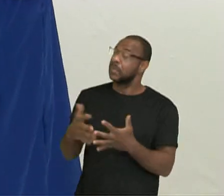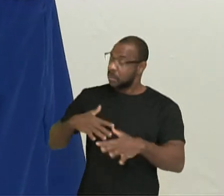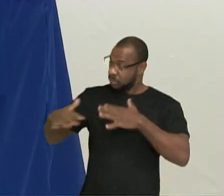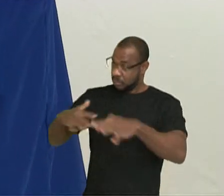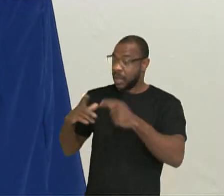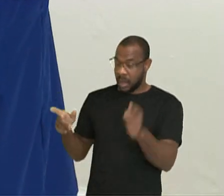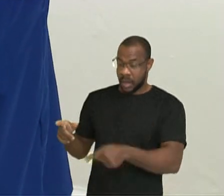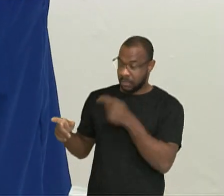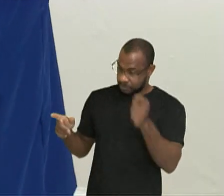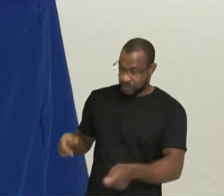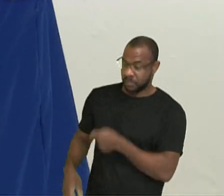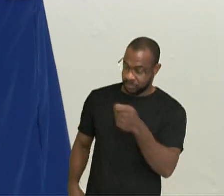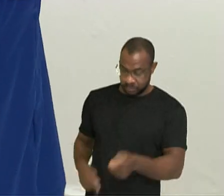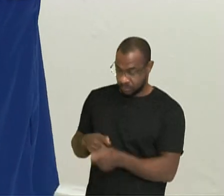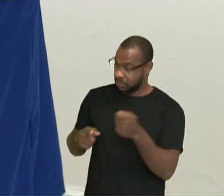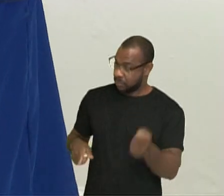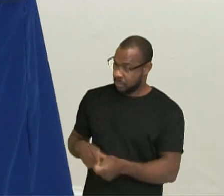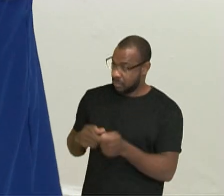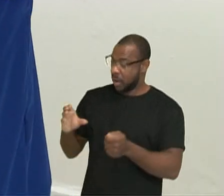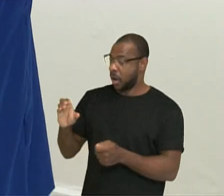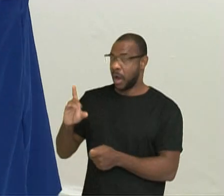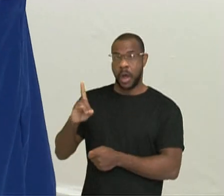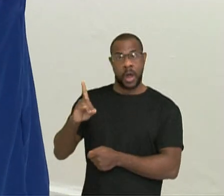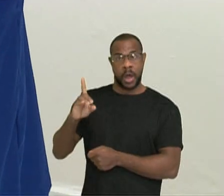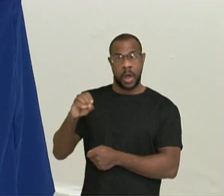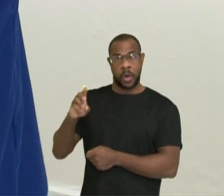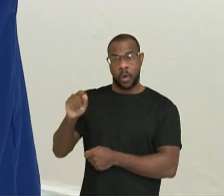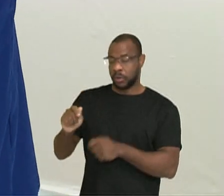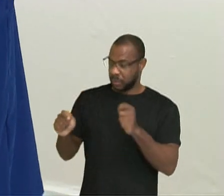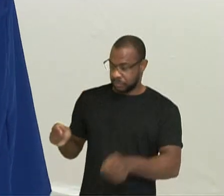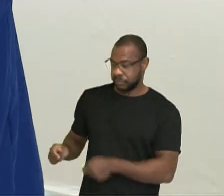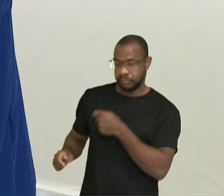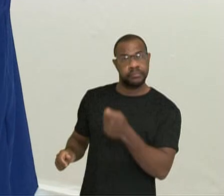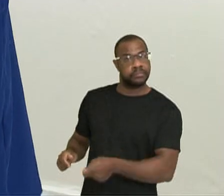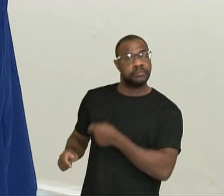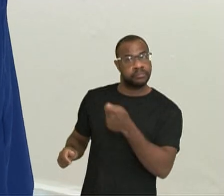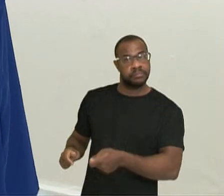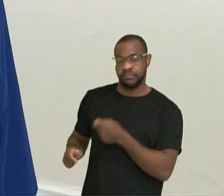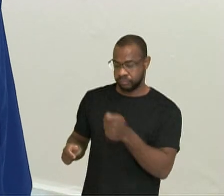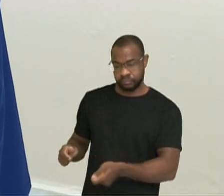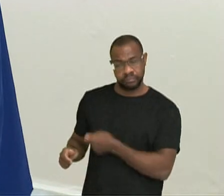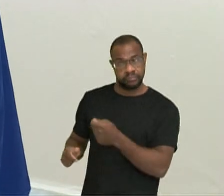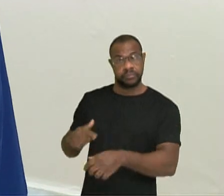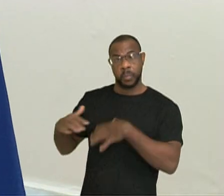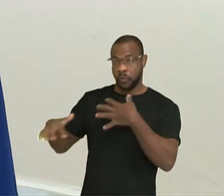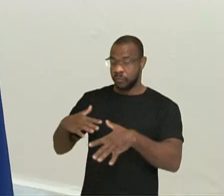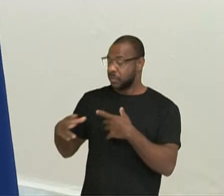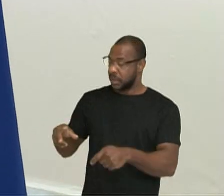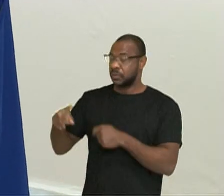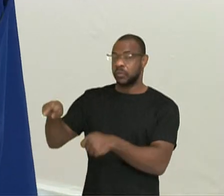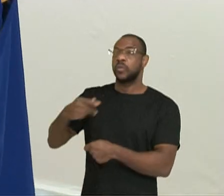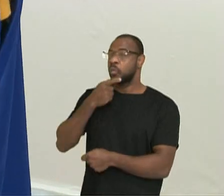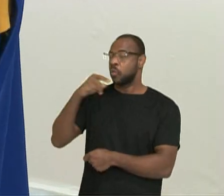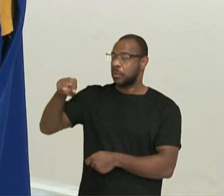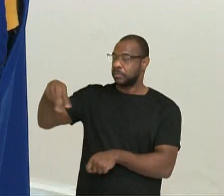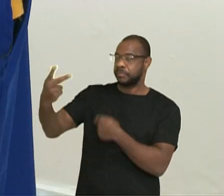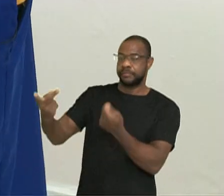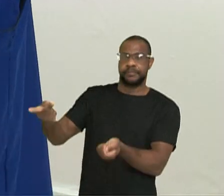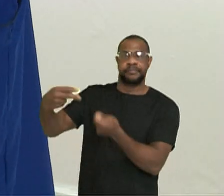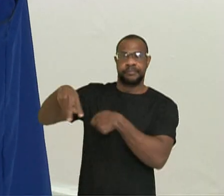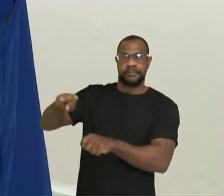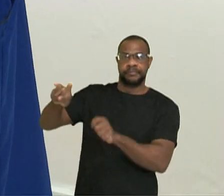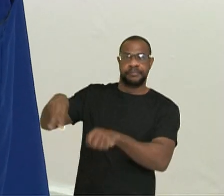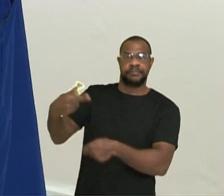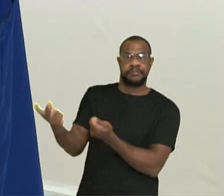a corda é girada, né? Então ele não para, a pessoa que está embaixo aqui vai girando e o artista vai